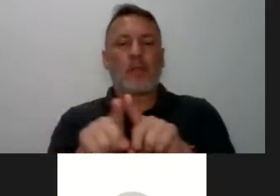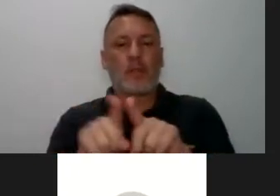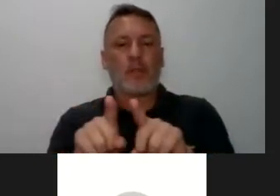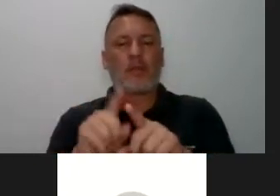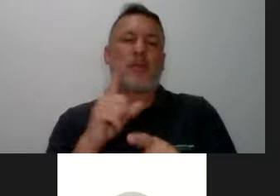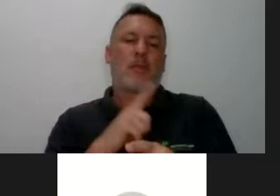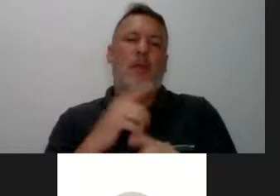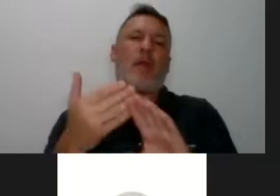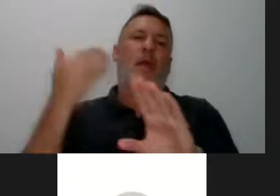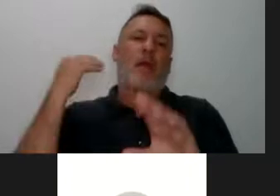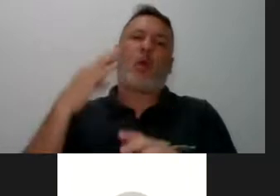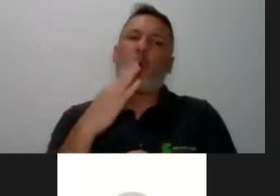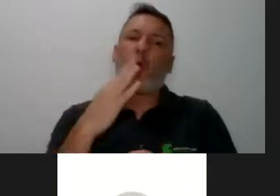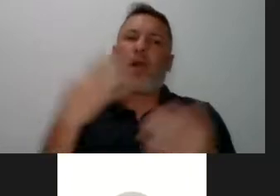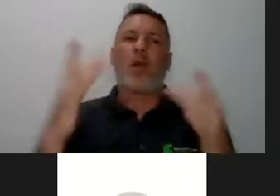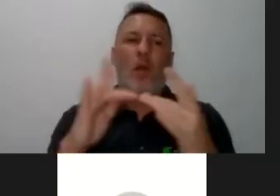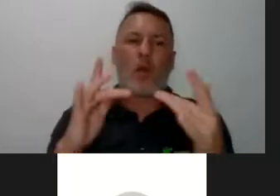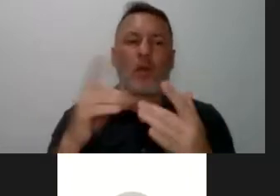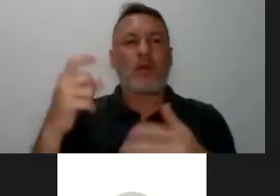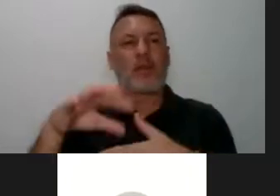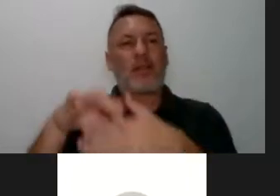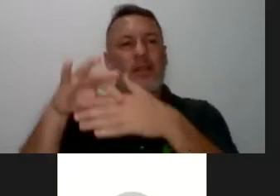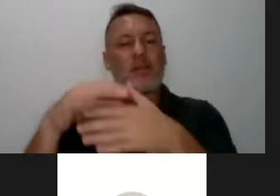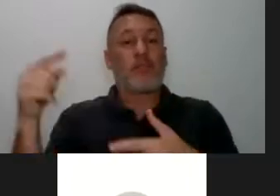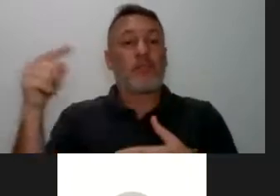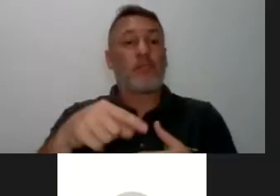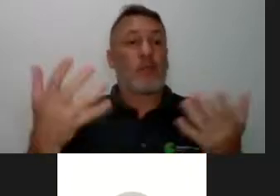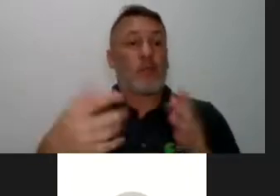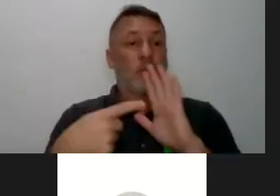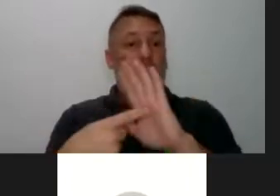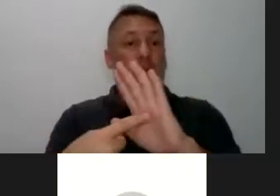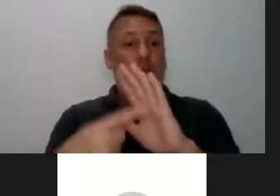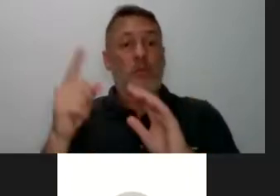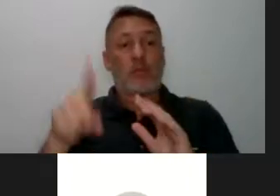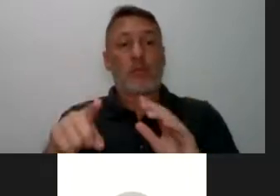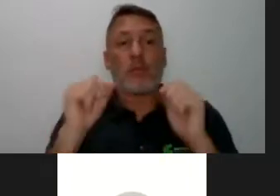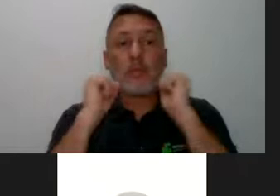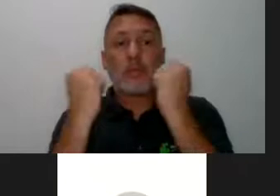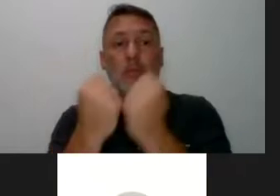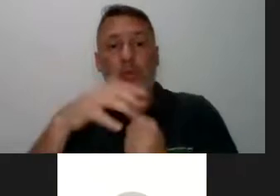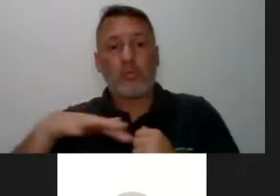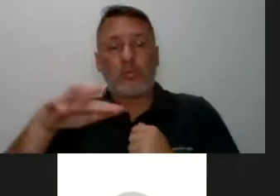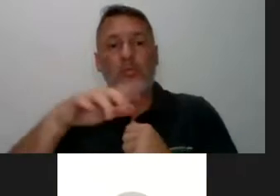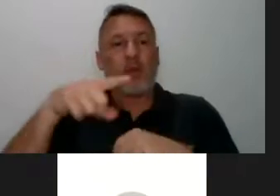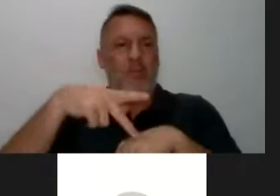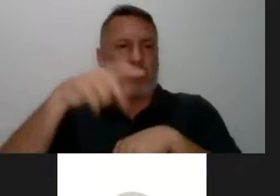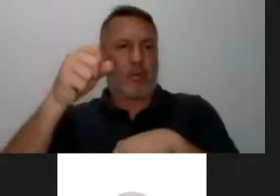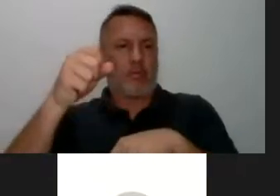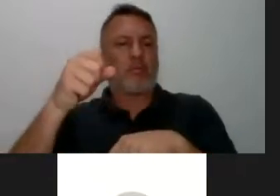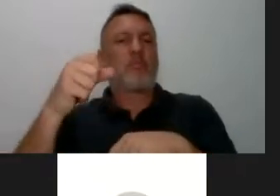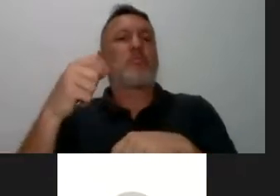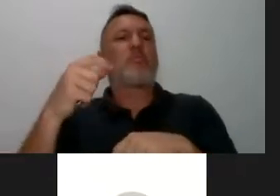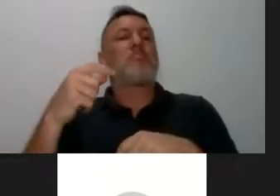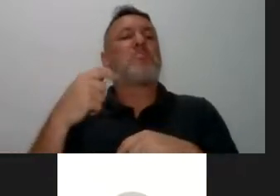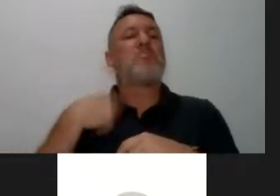conhecíamos e você foi líder e trouxe o simpósio da pós-graduação, te coloquei esse